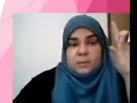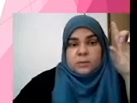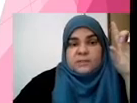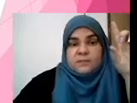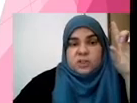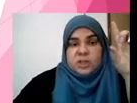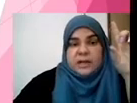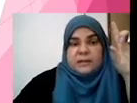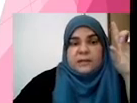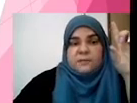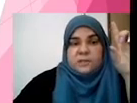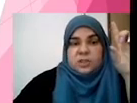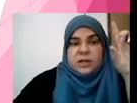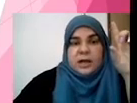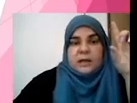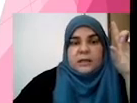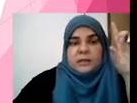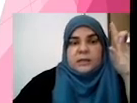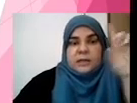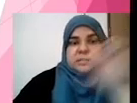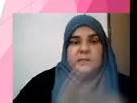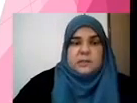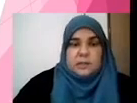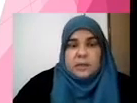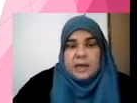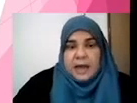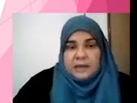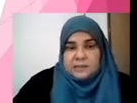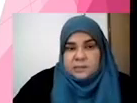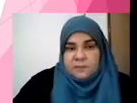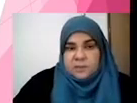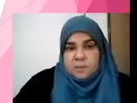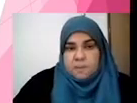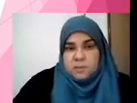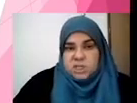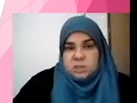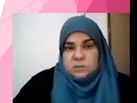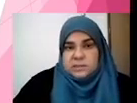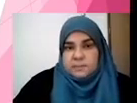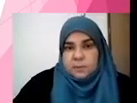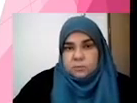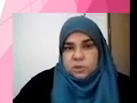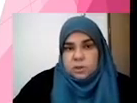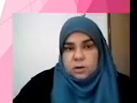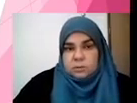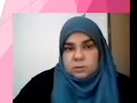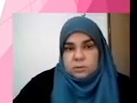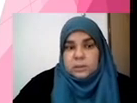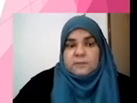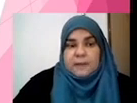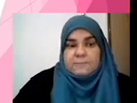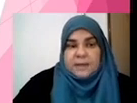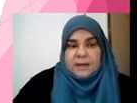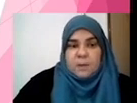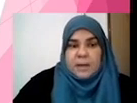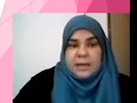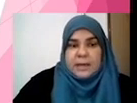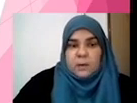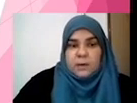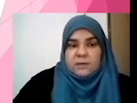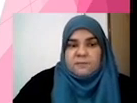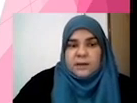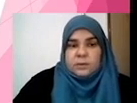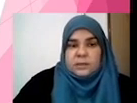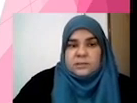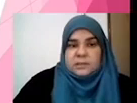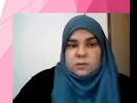mesma abertura que você fez de cá, tem que fazer de cá. E traça aqui. Aí vocês vão fazer um pontinho nesse ponto de encontro. Vai pegar uma